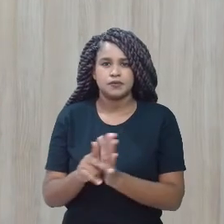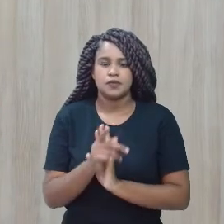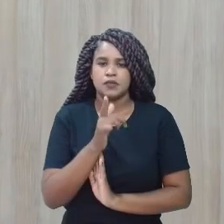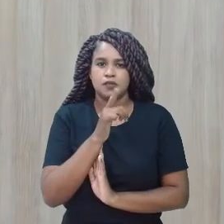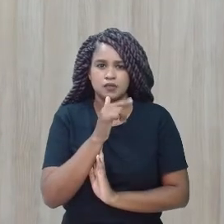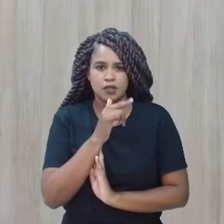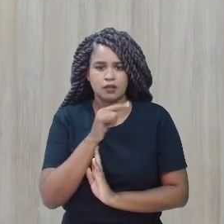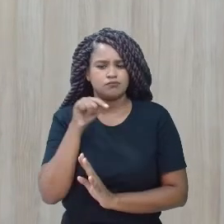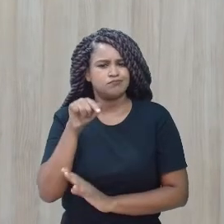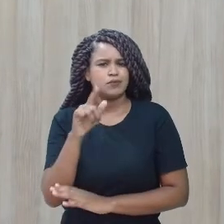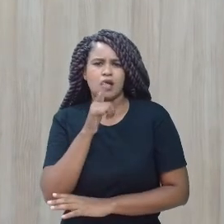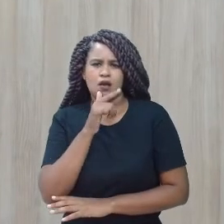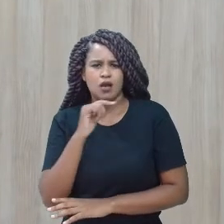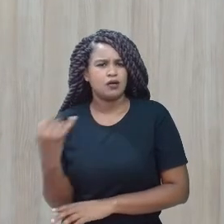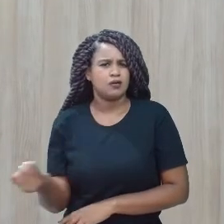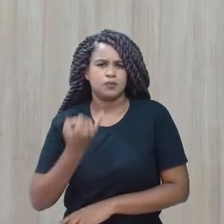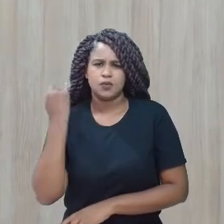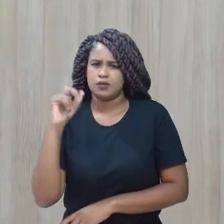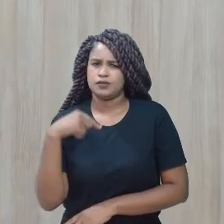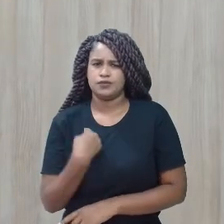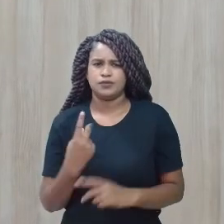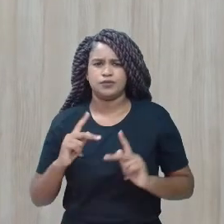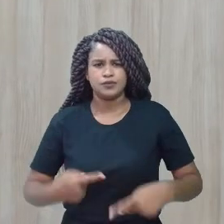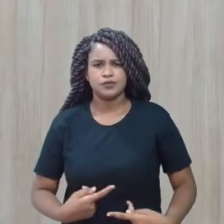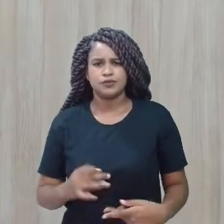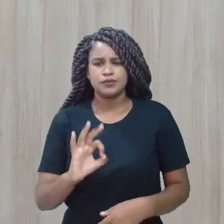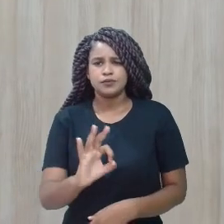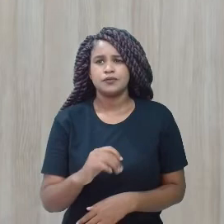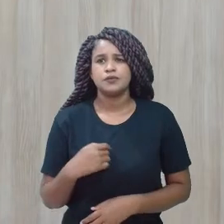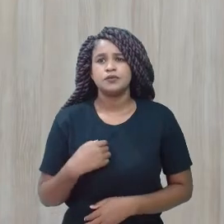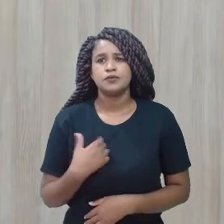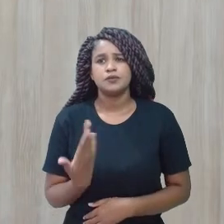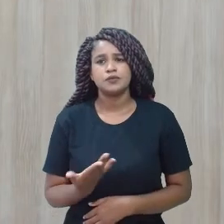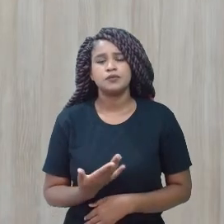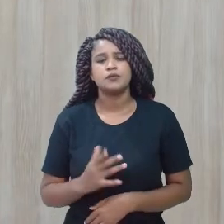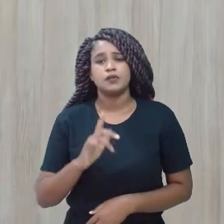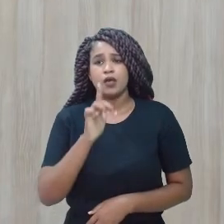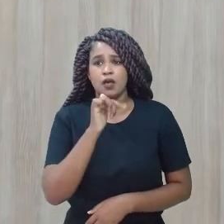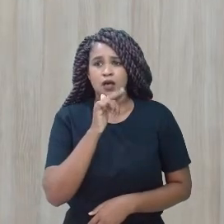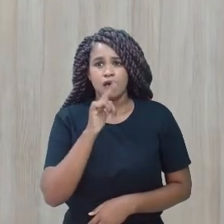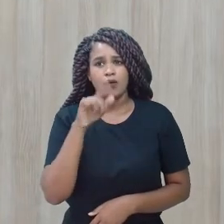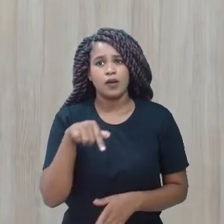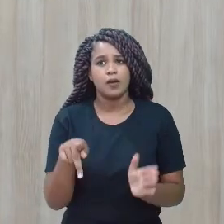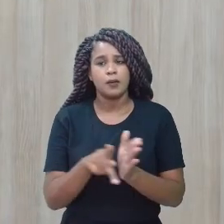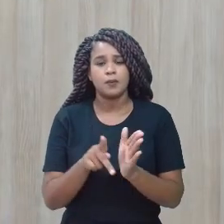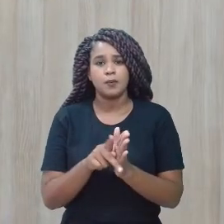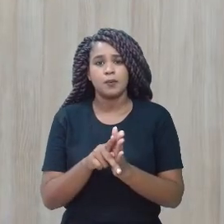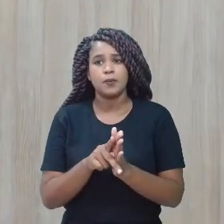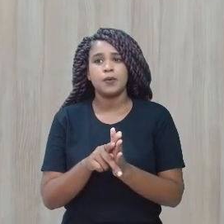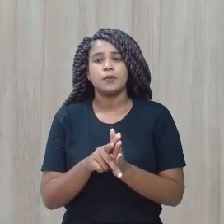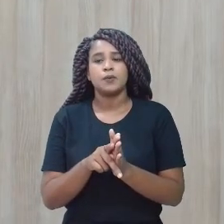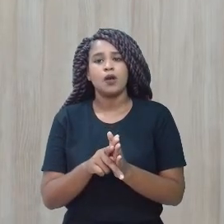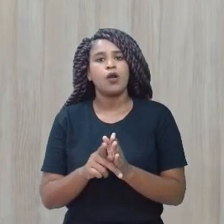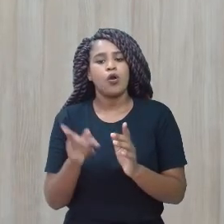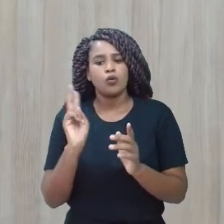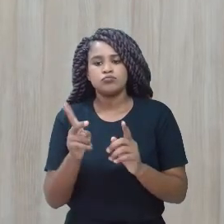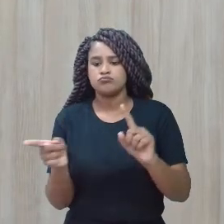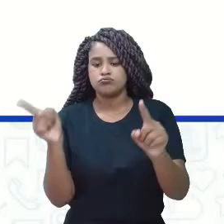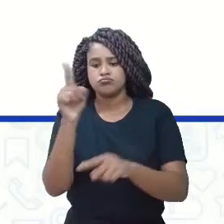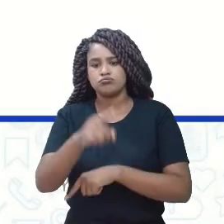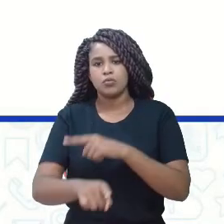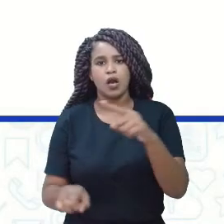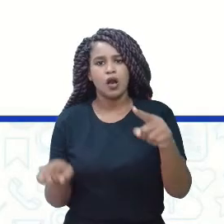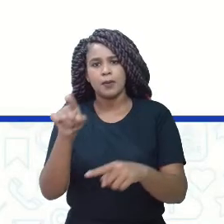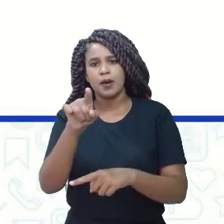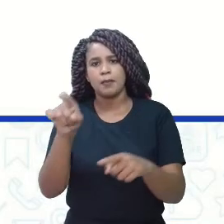que é tão essencial para nós, seres humanos. Então, a água era considerada um recurso inesgotável,